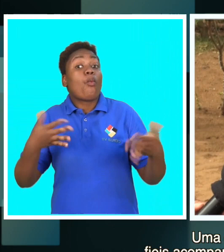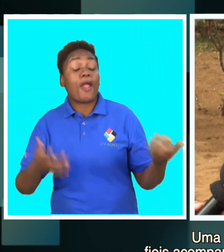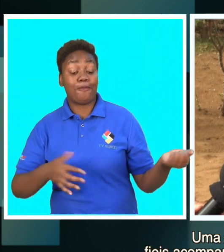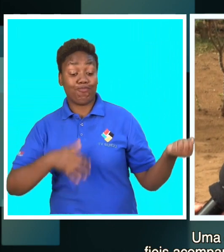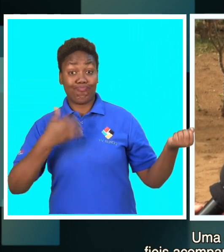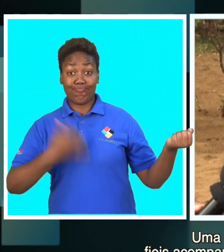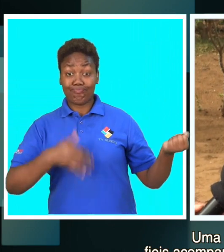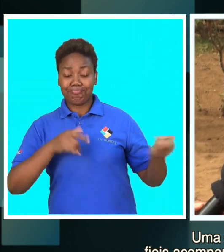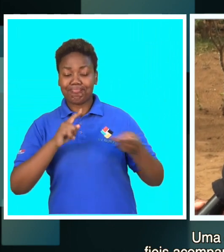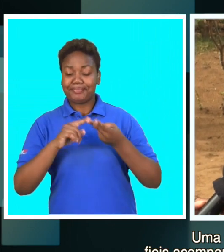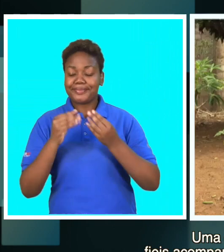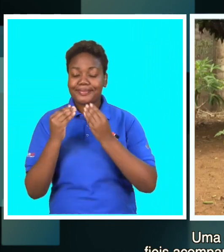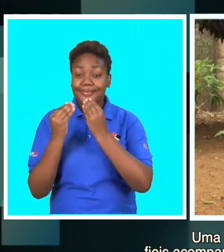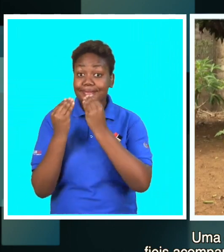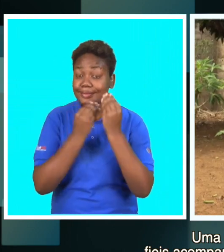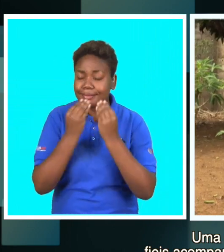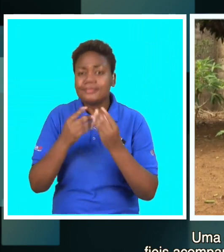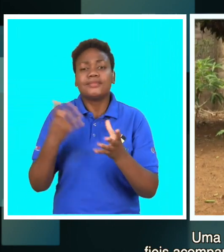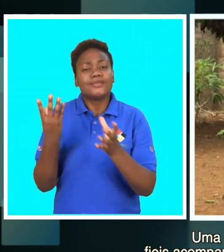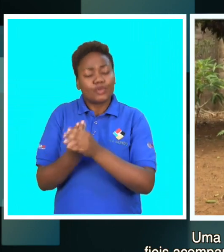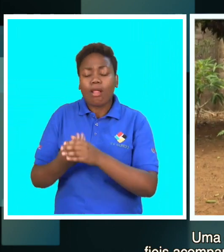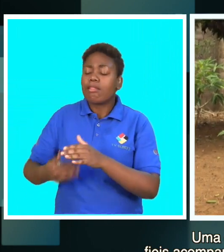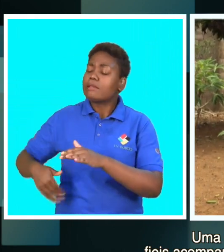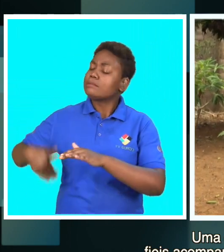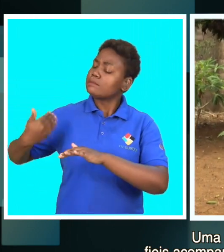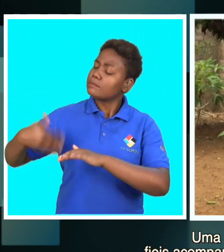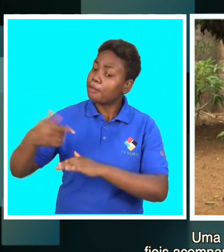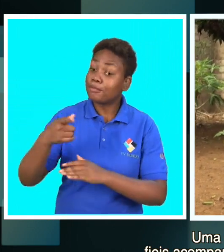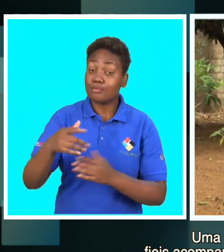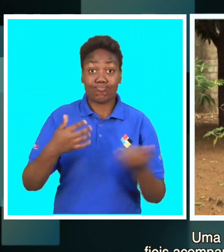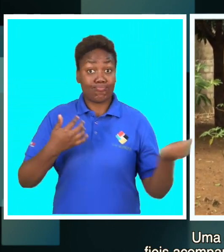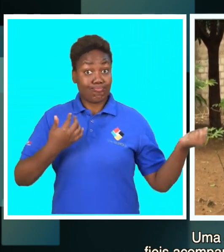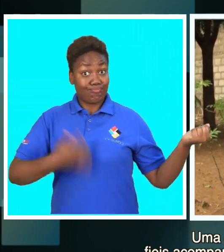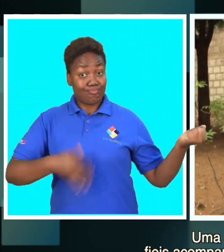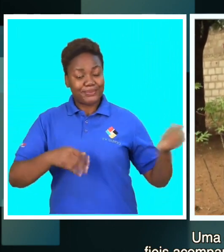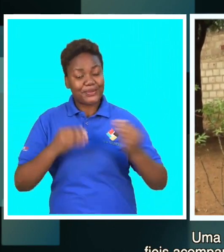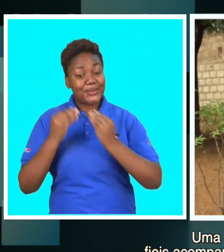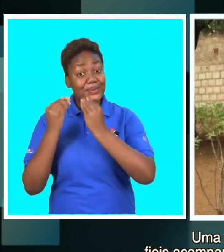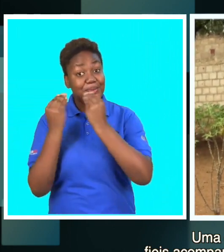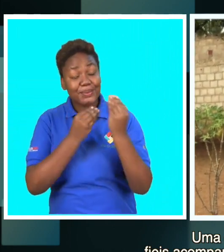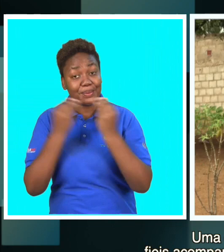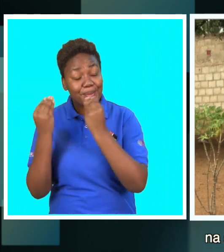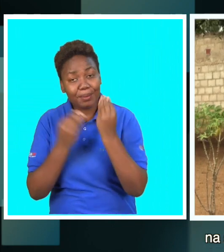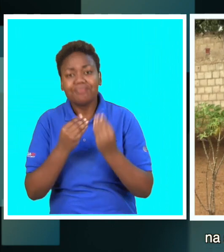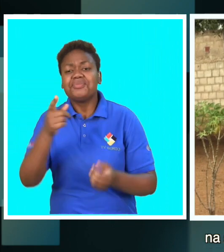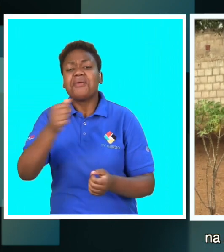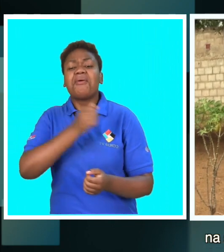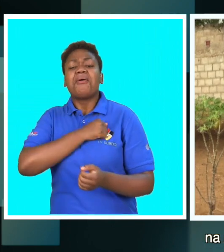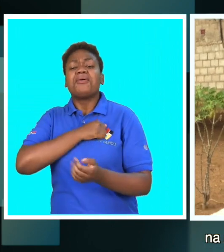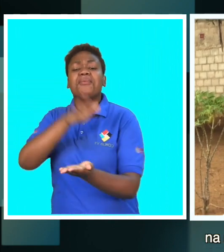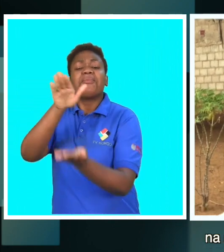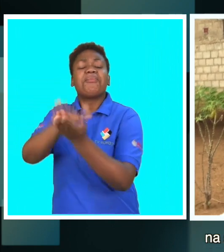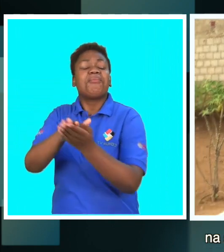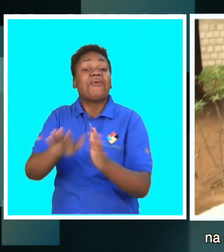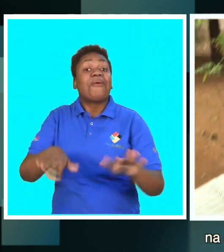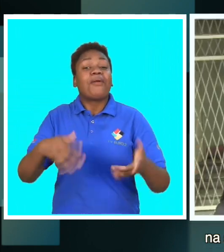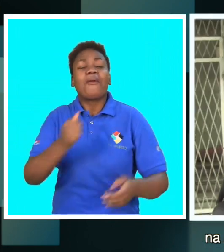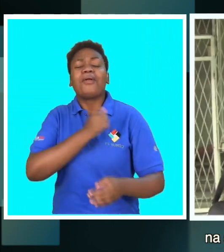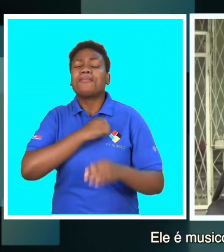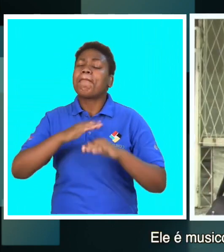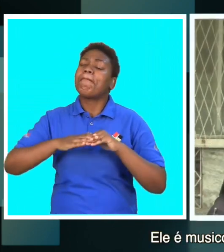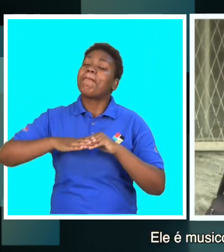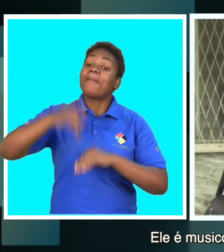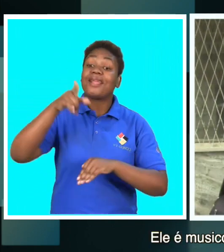Uma guitarra e uma gaita. Fies acompanhantes de Leonardo Langa na sua jornada diária.